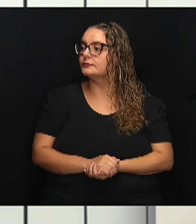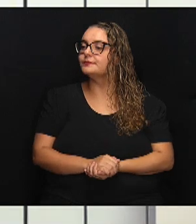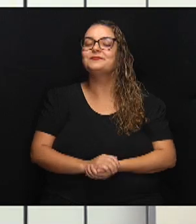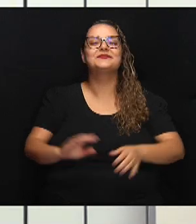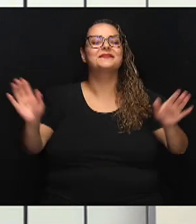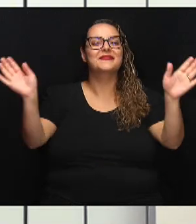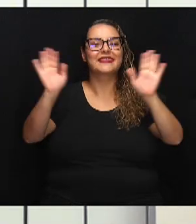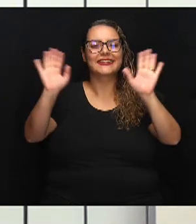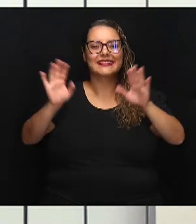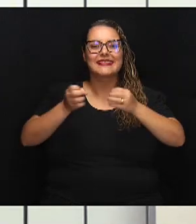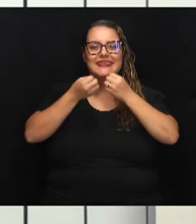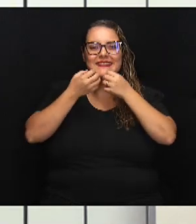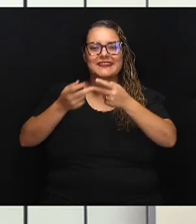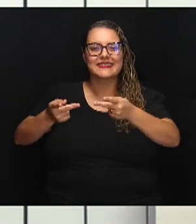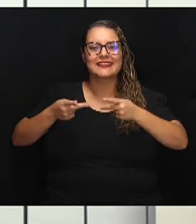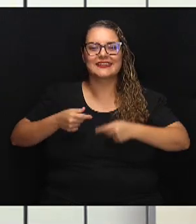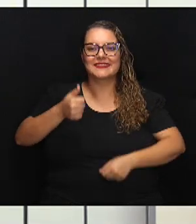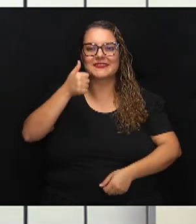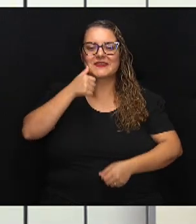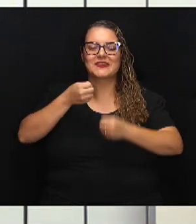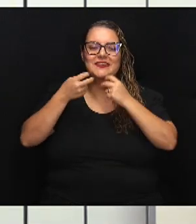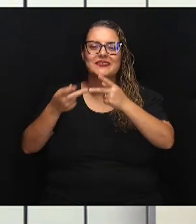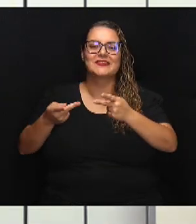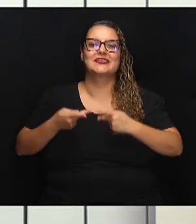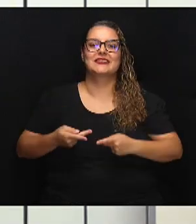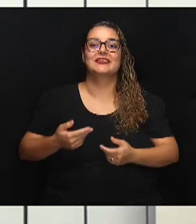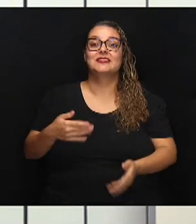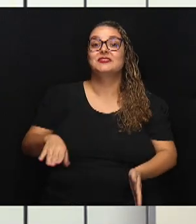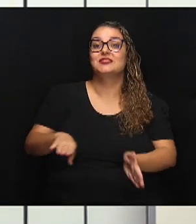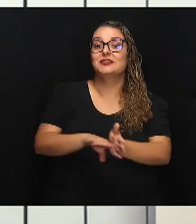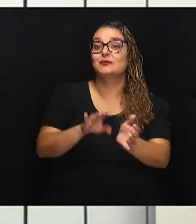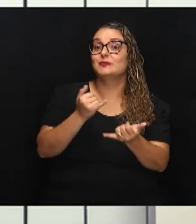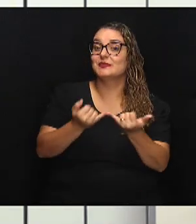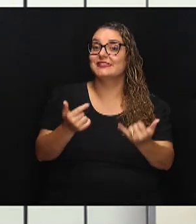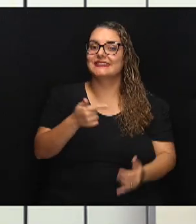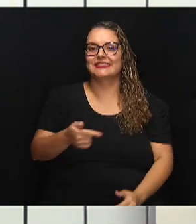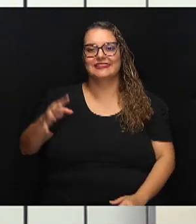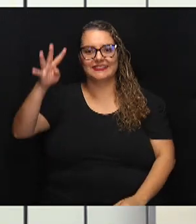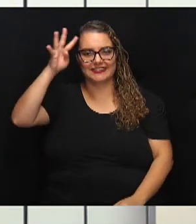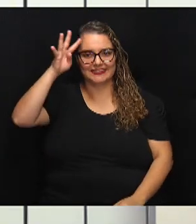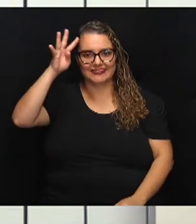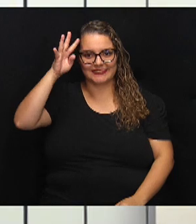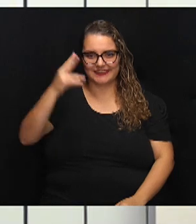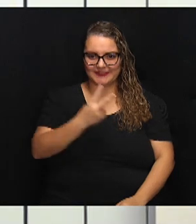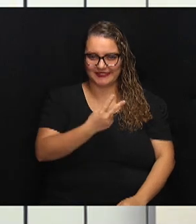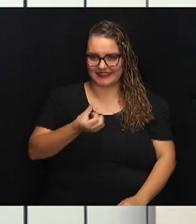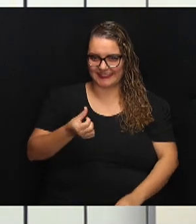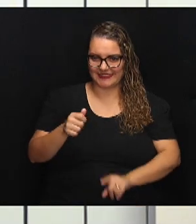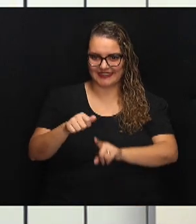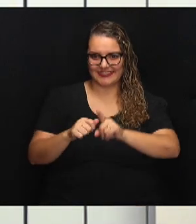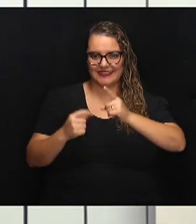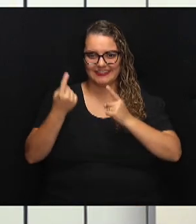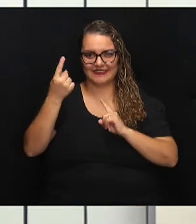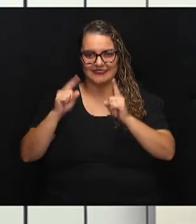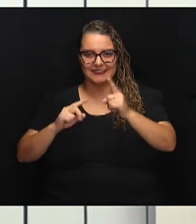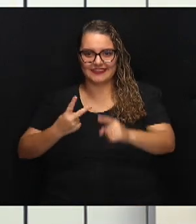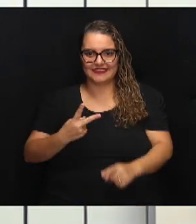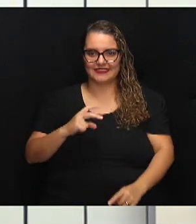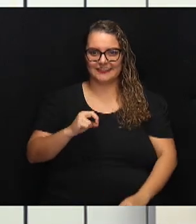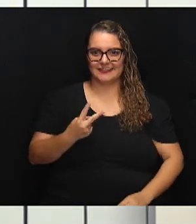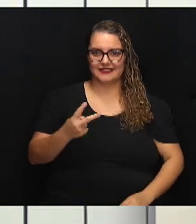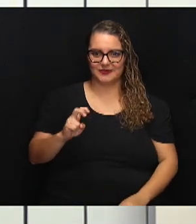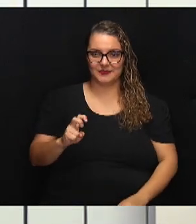Olá, seja bem-vinda, seja bem-vindo. Chegamos ao meio da semana, quarta-feira, 26 de fevereiro de